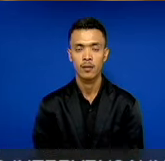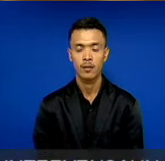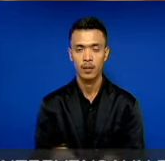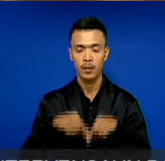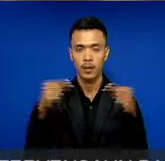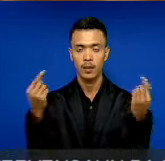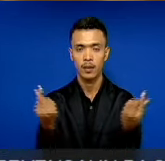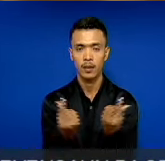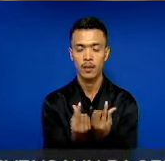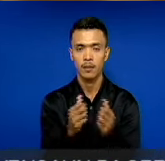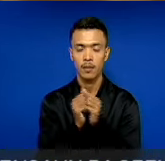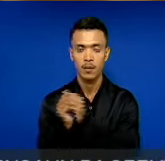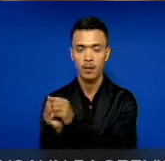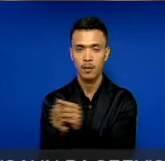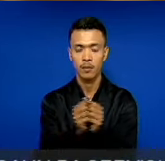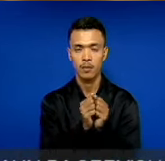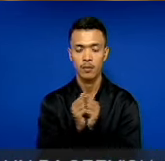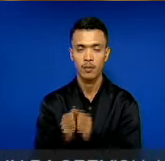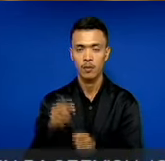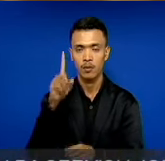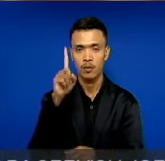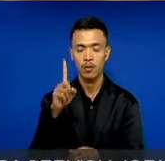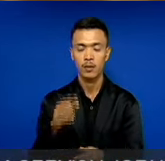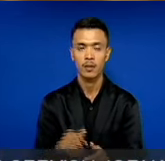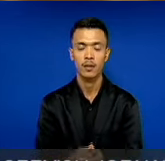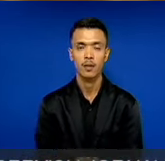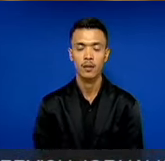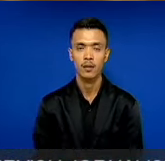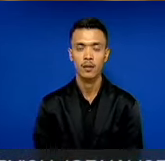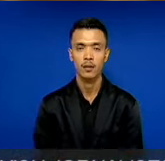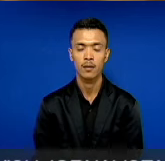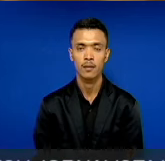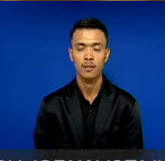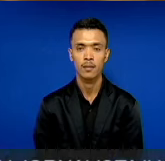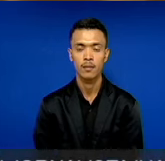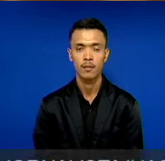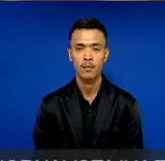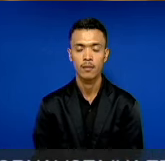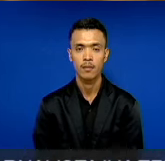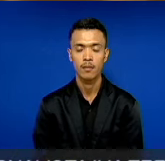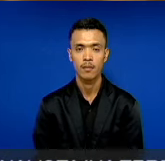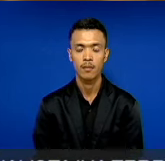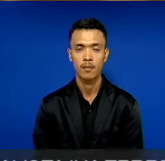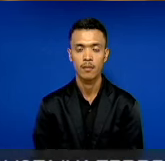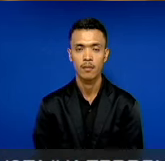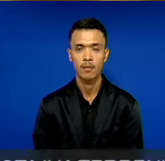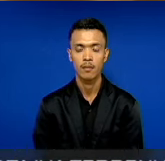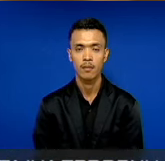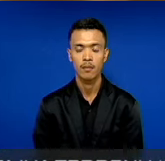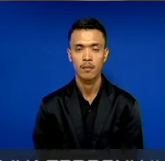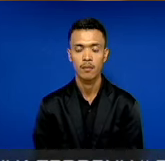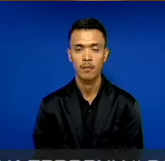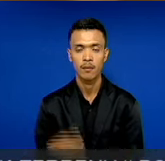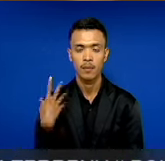equipa conjunta, composta de sessão, e não tem nada com ele, como a polícia, transvizinha,